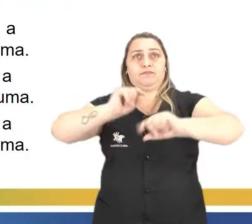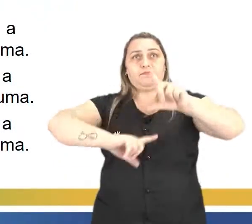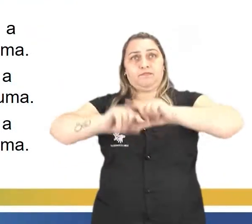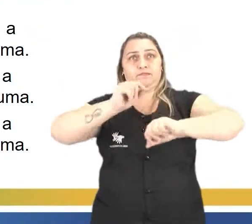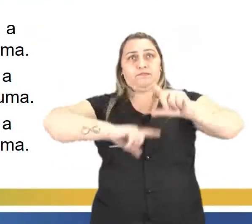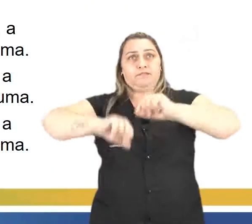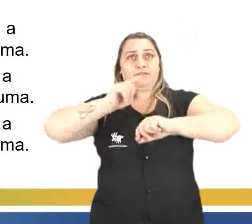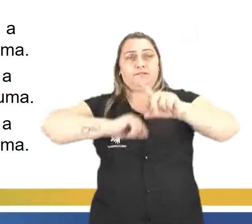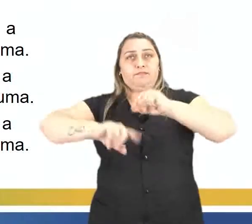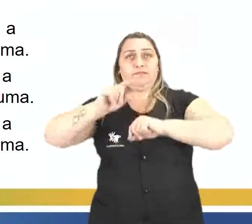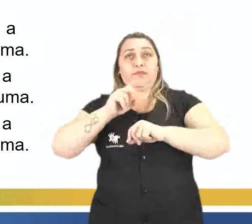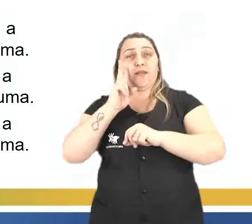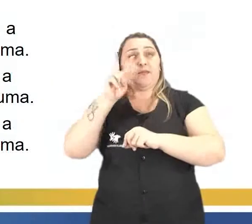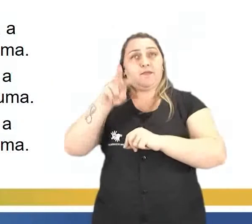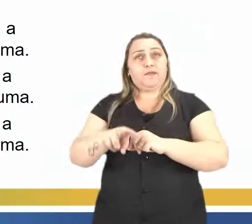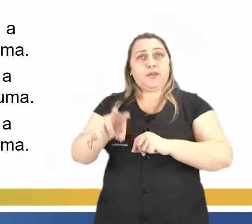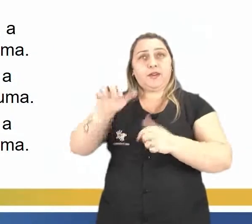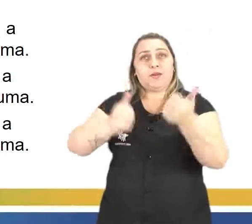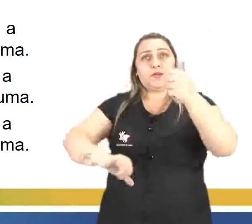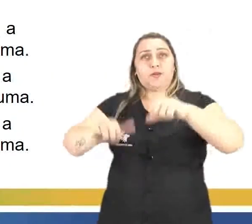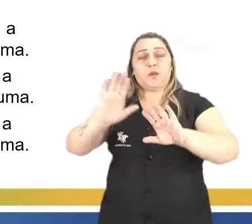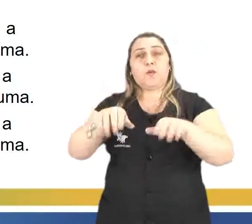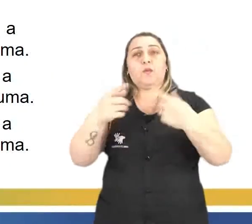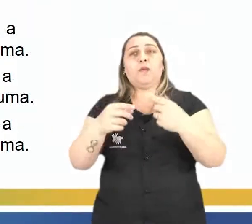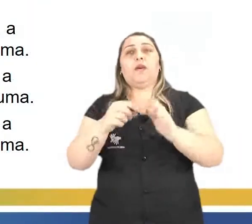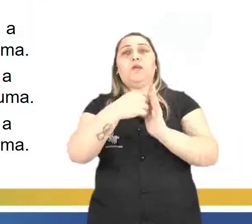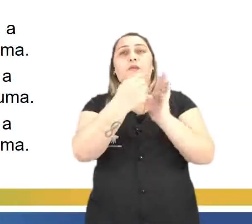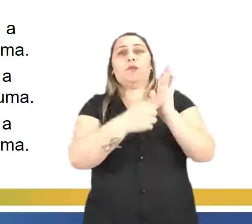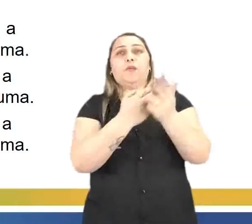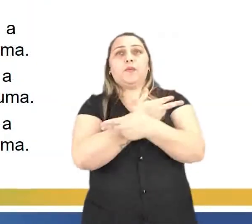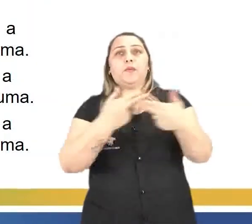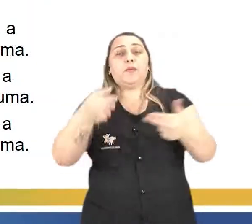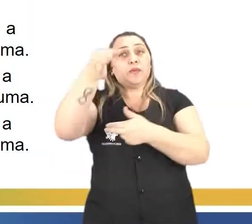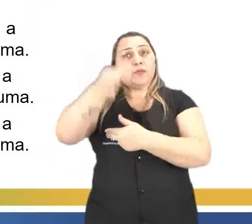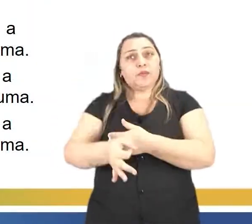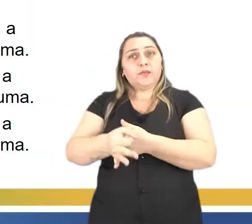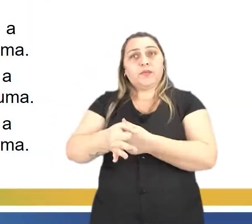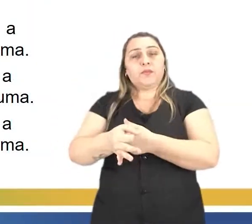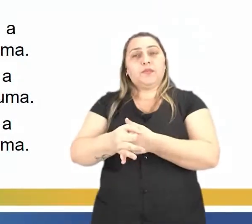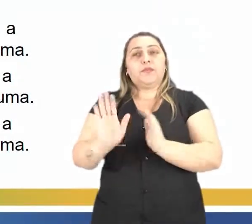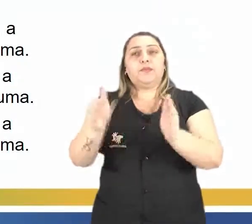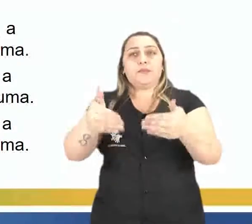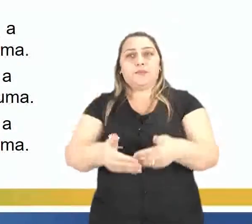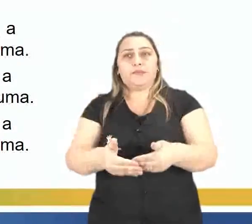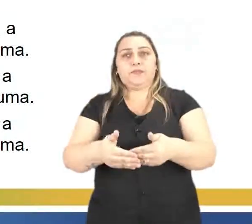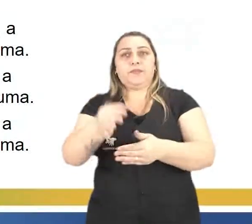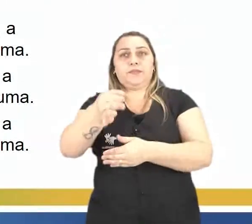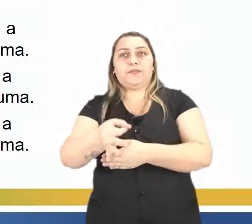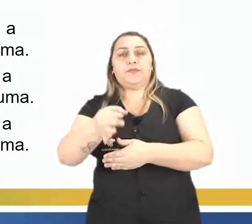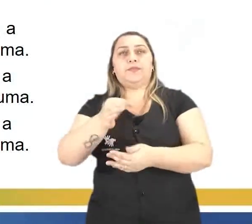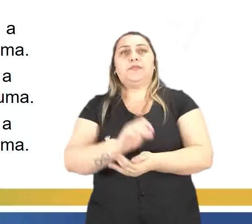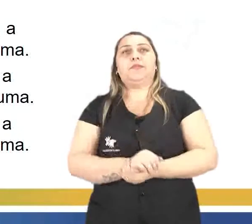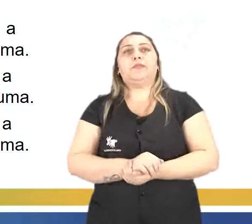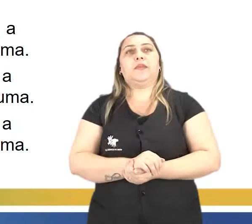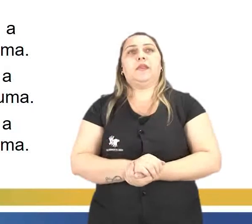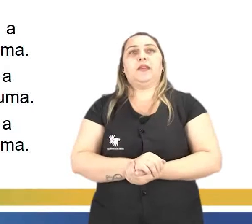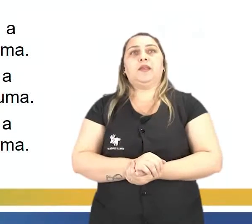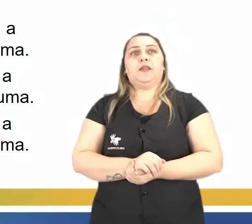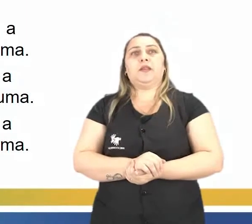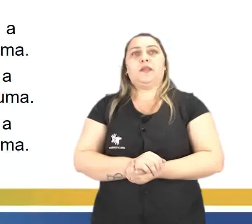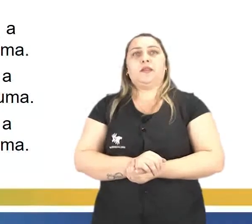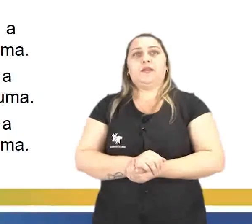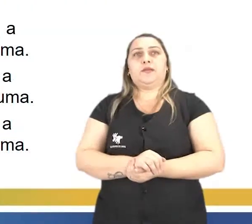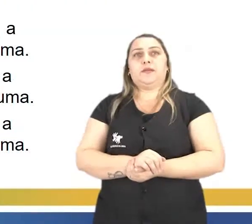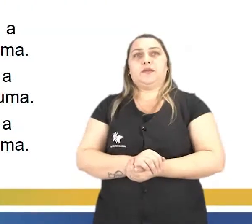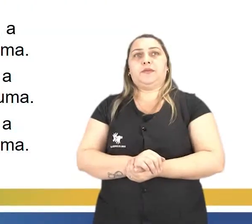Aqui nós vamos verificar, né, qual a alternativa que corresponde ao período de pontuação correta. Nós